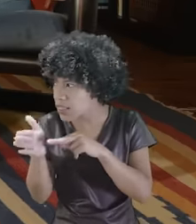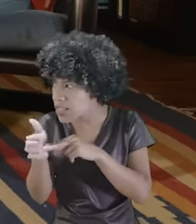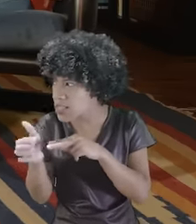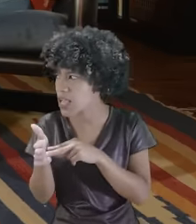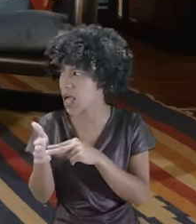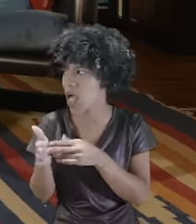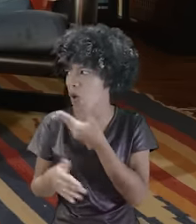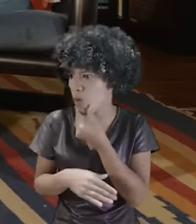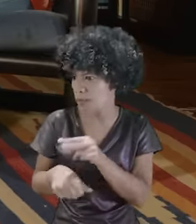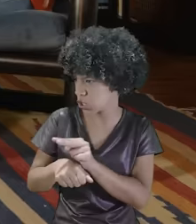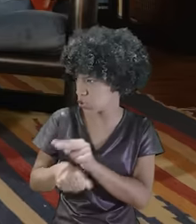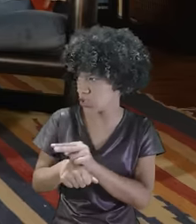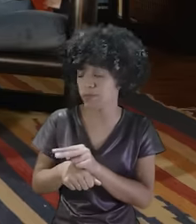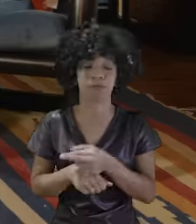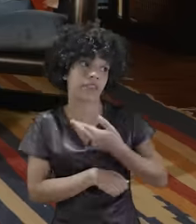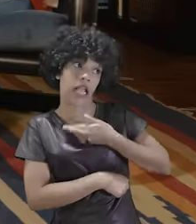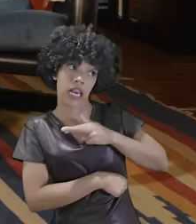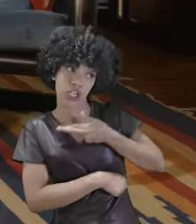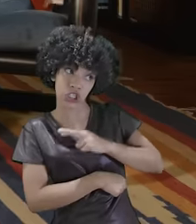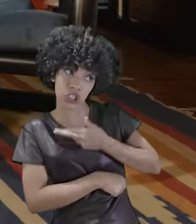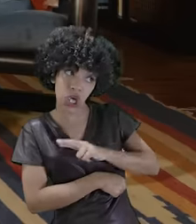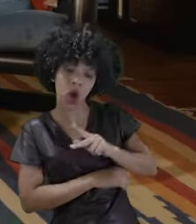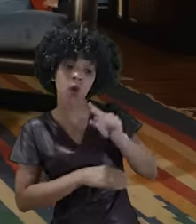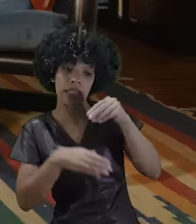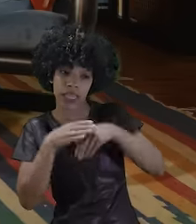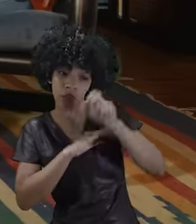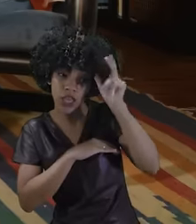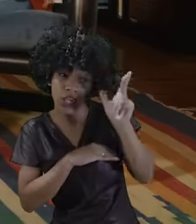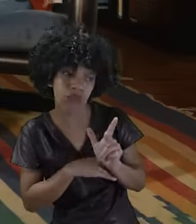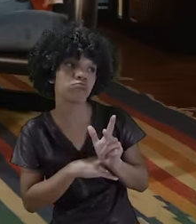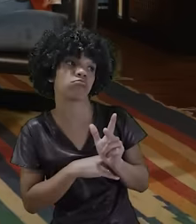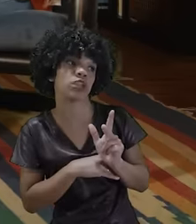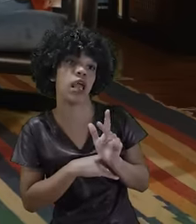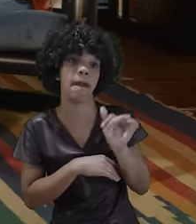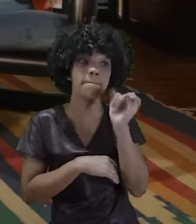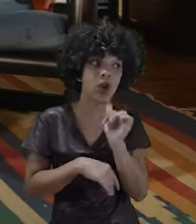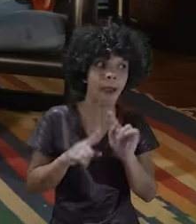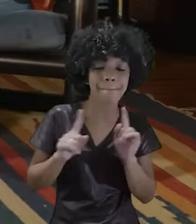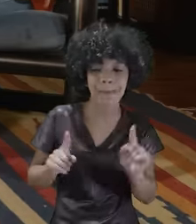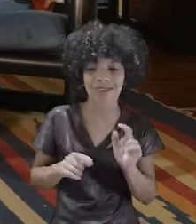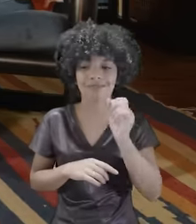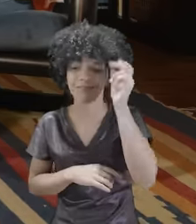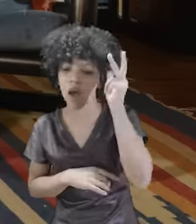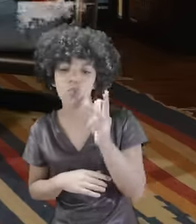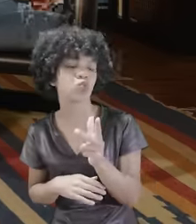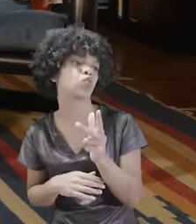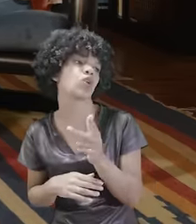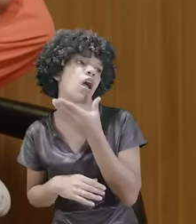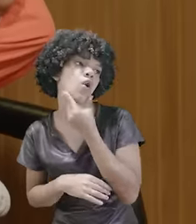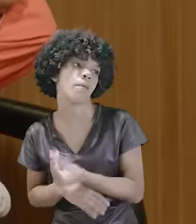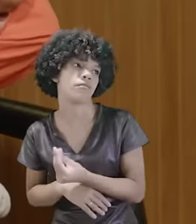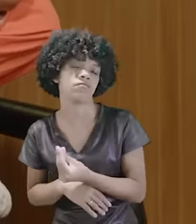lá o homem entende não religião mulher na cultura homem homem é mais fácil um homem sequestrar uma